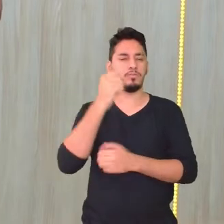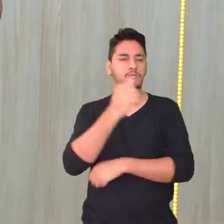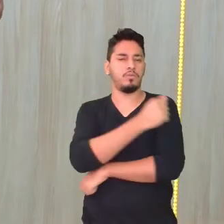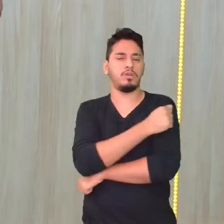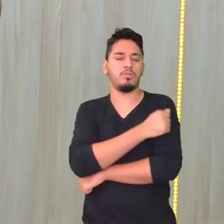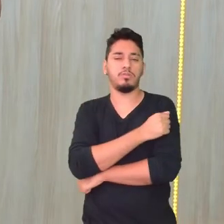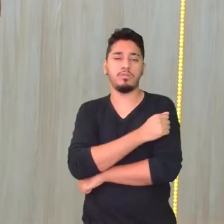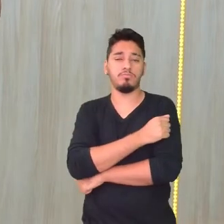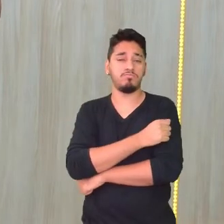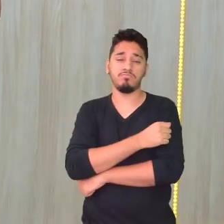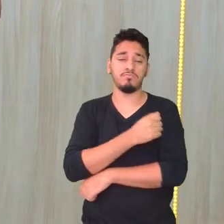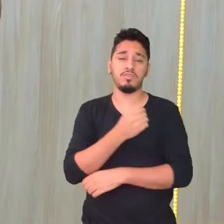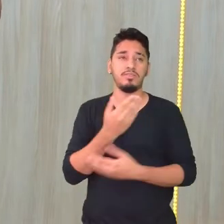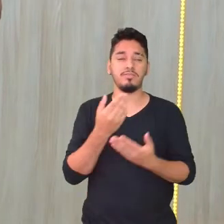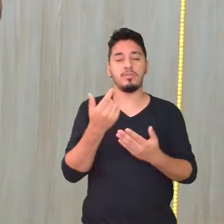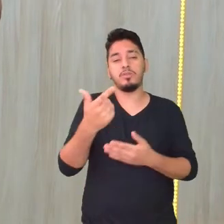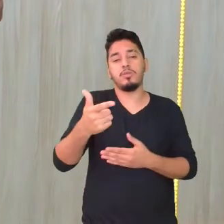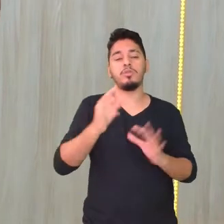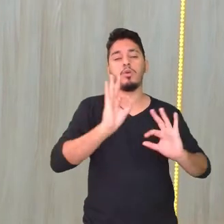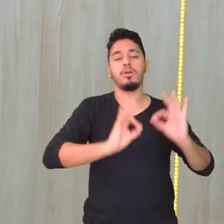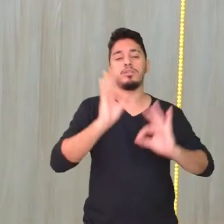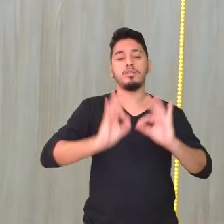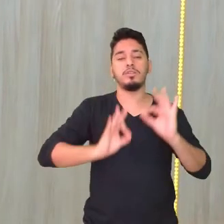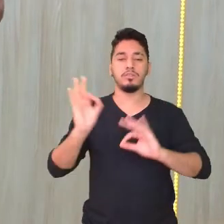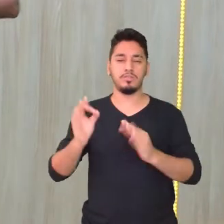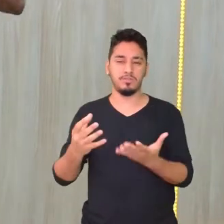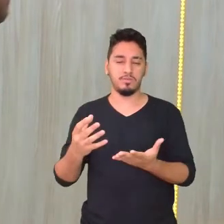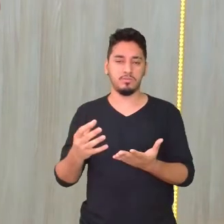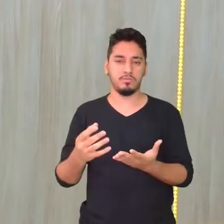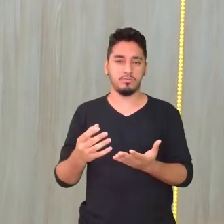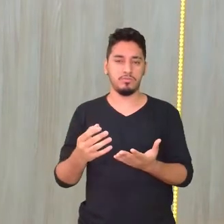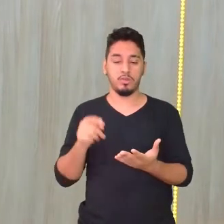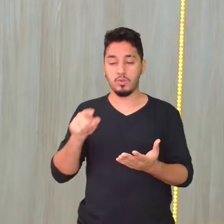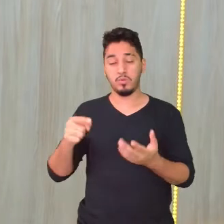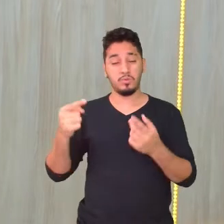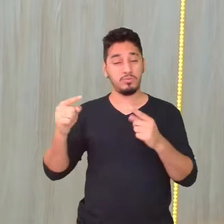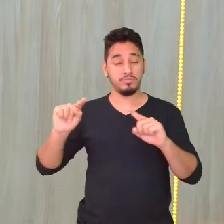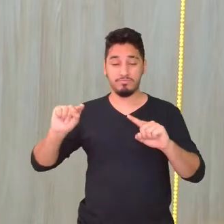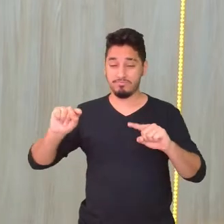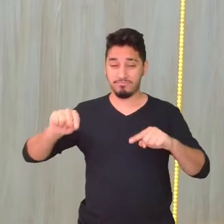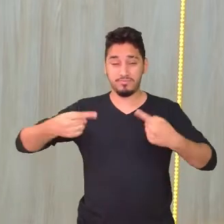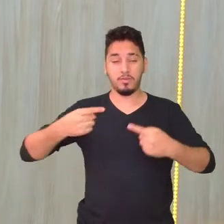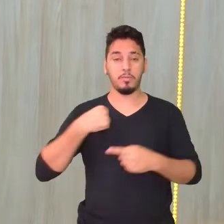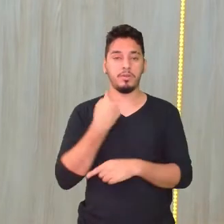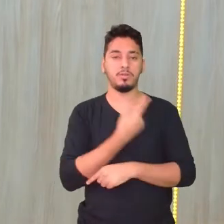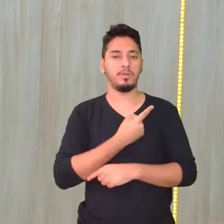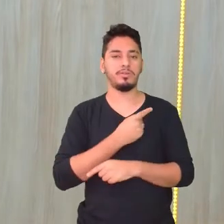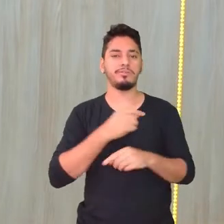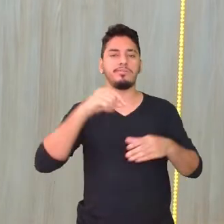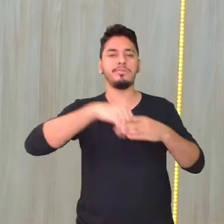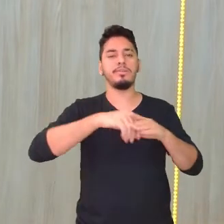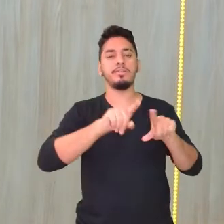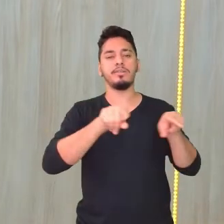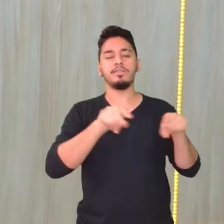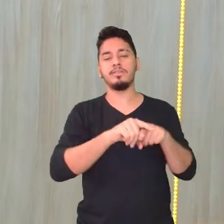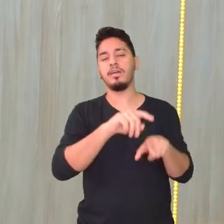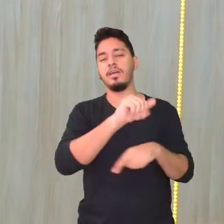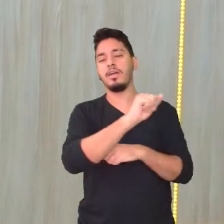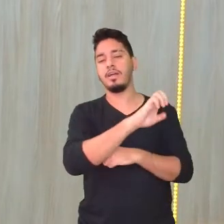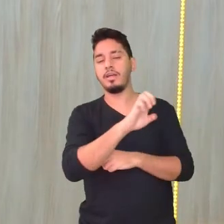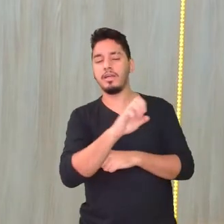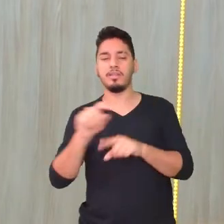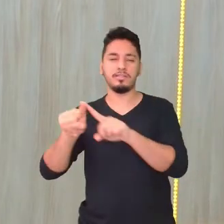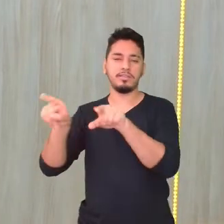tem desorganização sensorial, por exemplo, né? Aquele estudante que o grande desafio para a gente lá na sala de recursos, na sala regular,